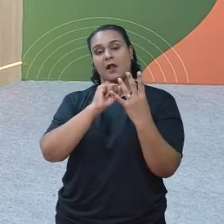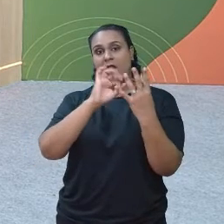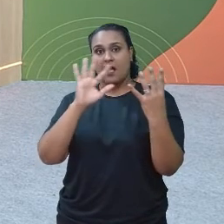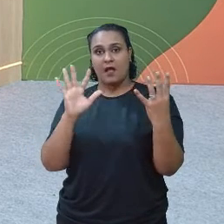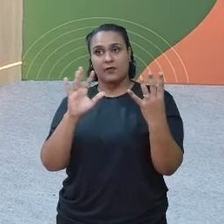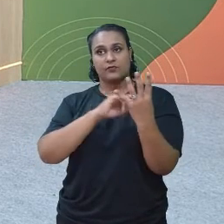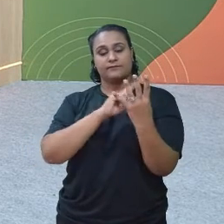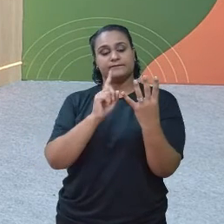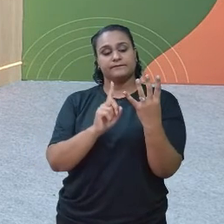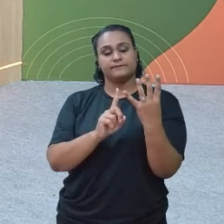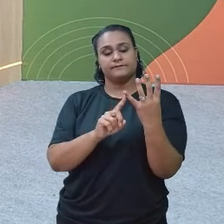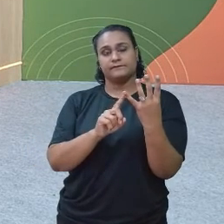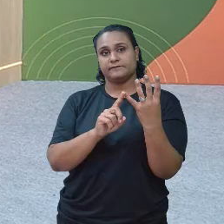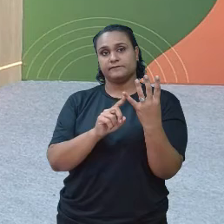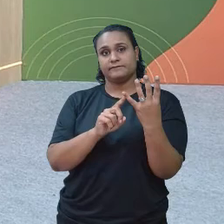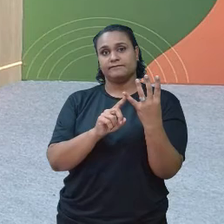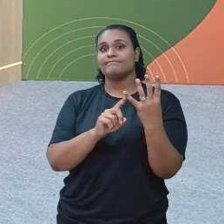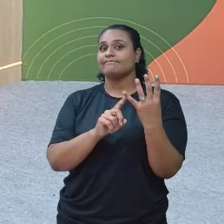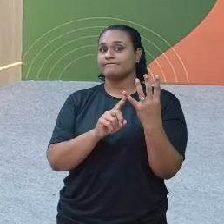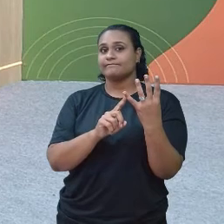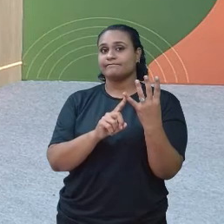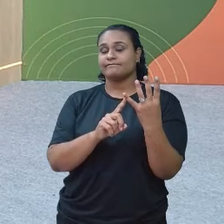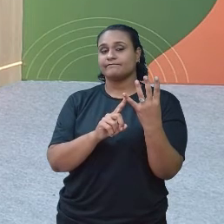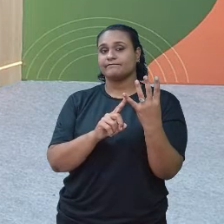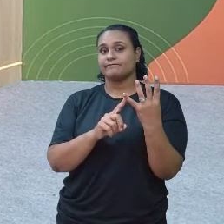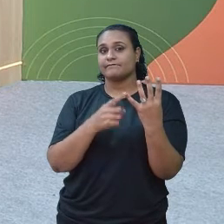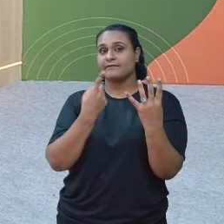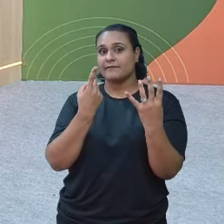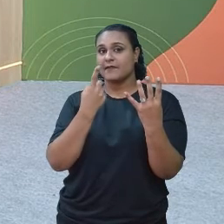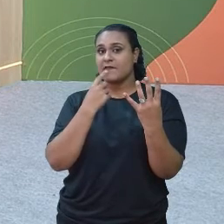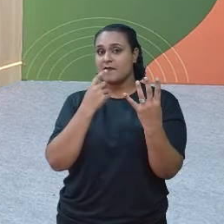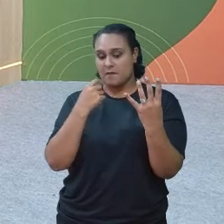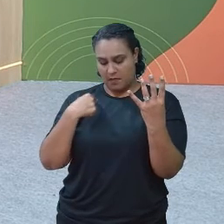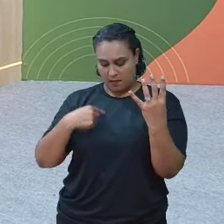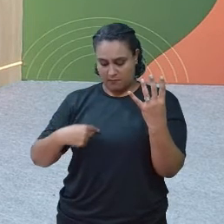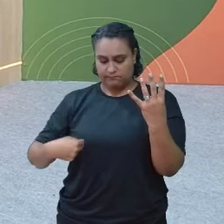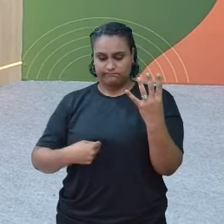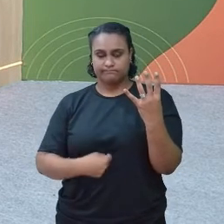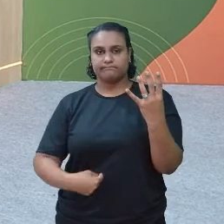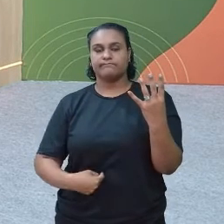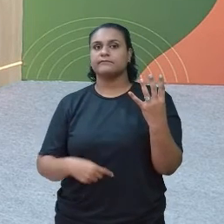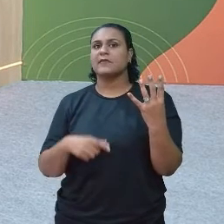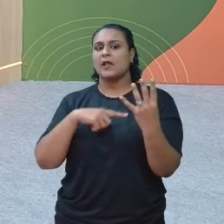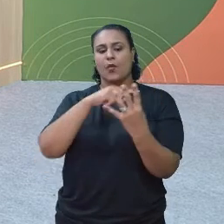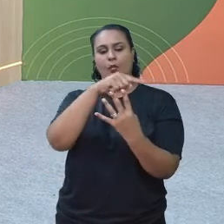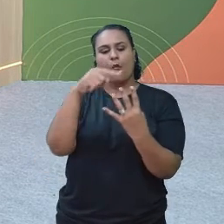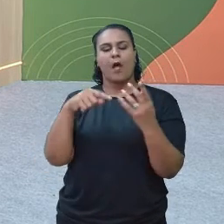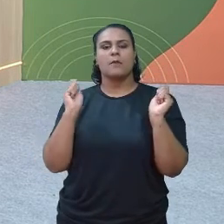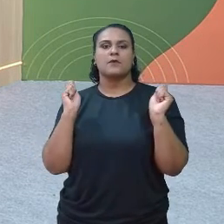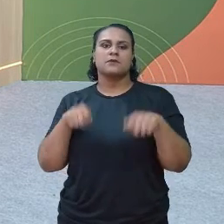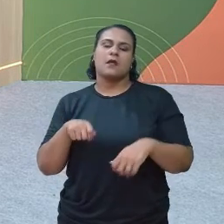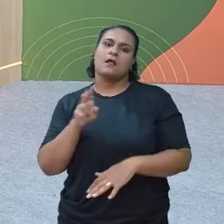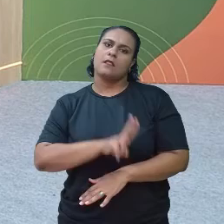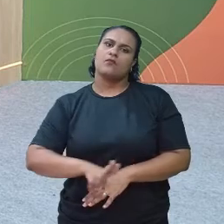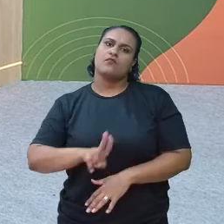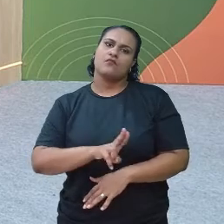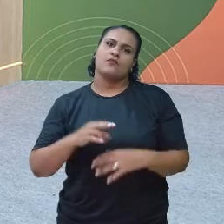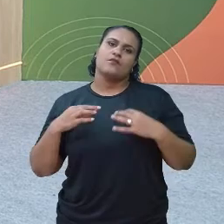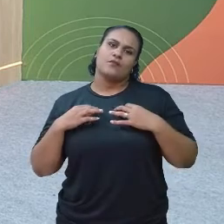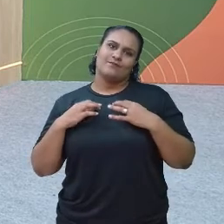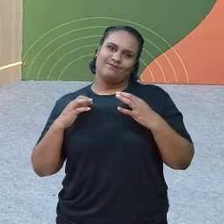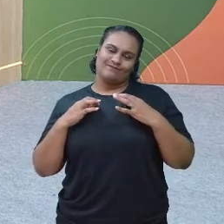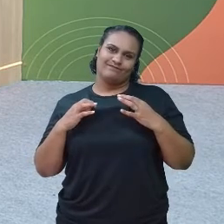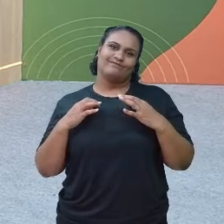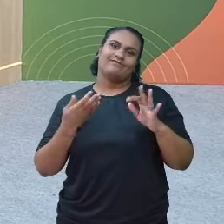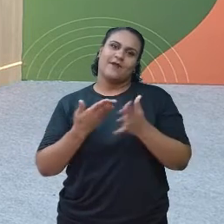botões dourados, ou ela pode vestir essa blusa quadriculada, ou seja, ela tem 4 maneiras de se vestir